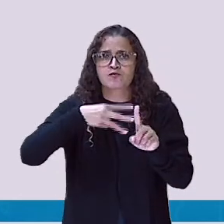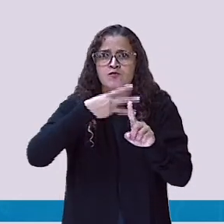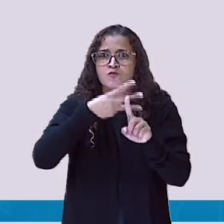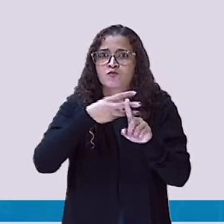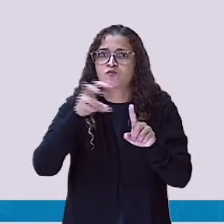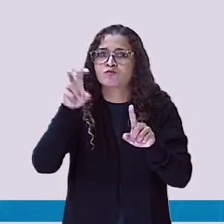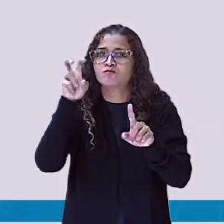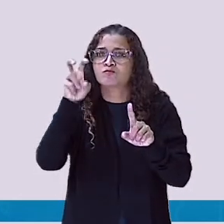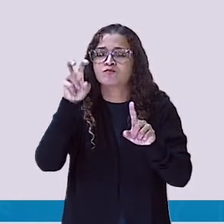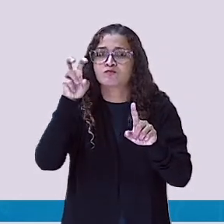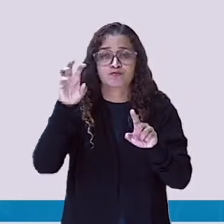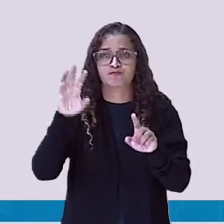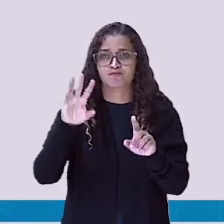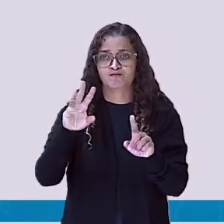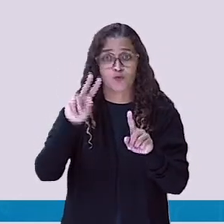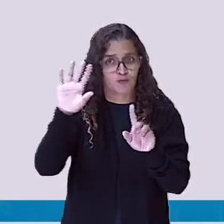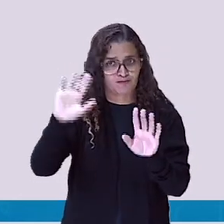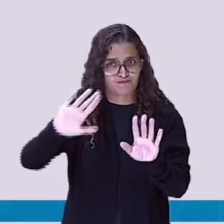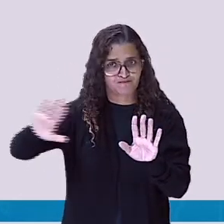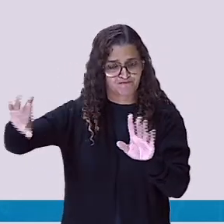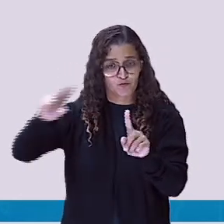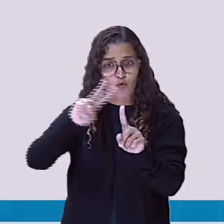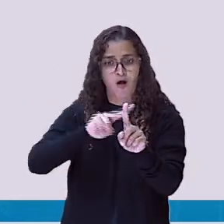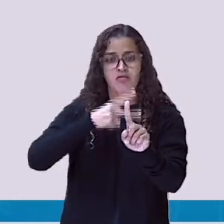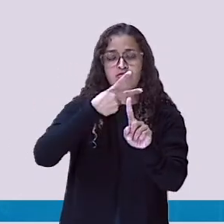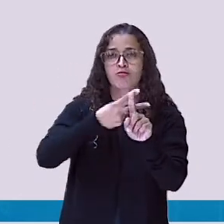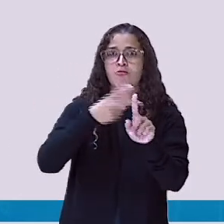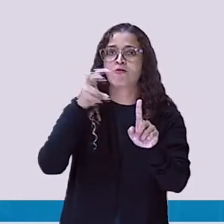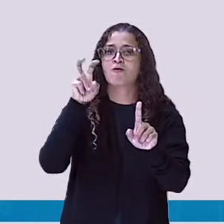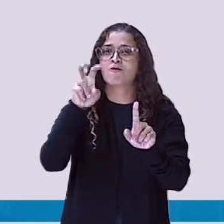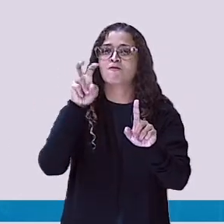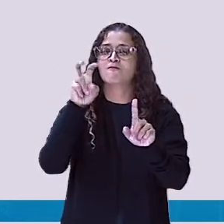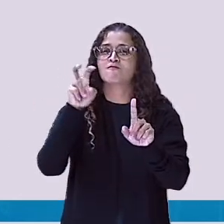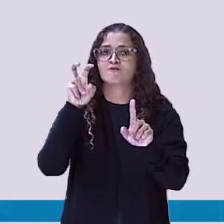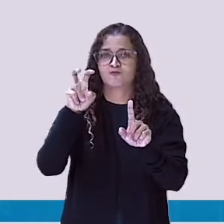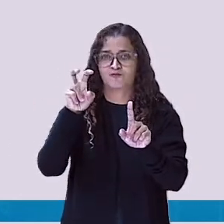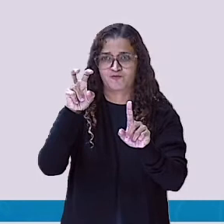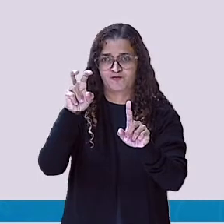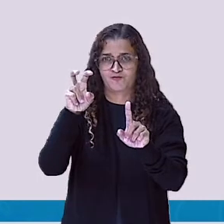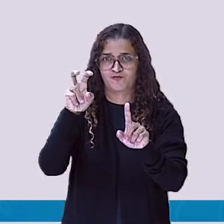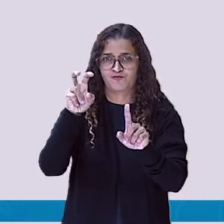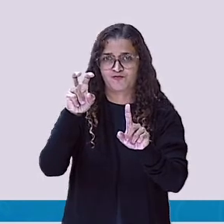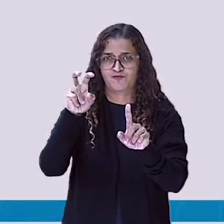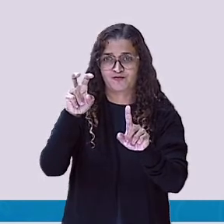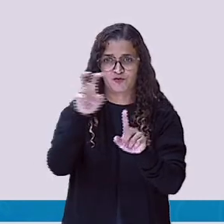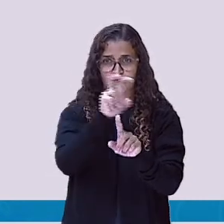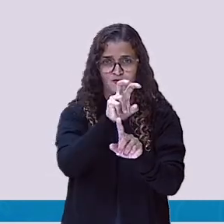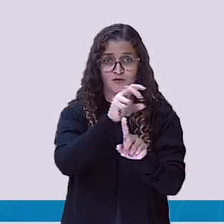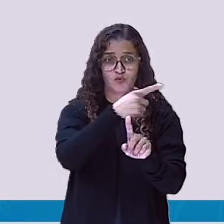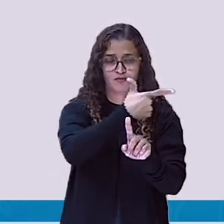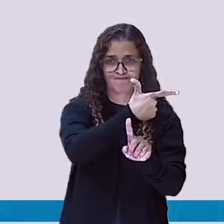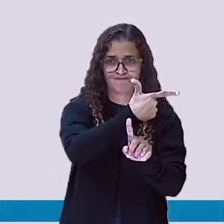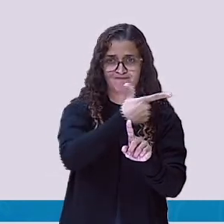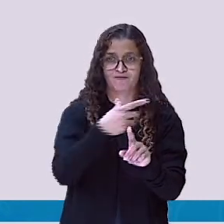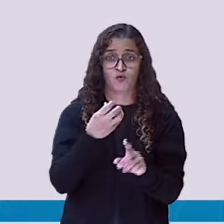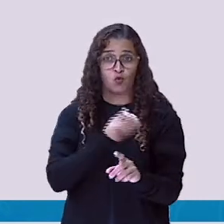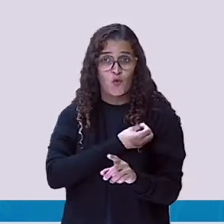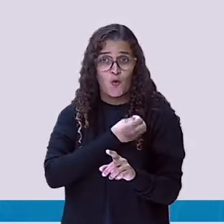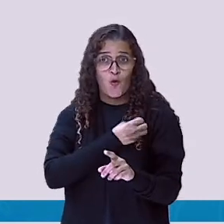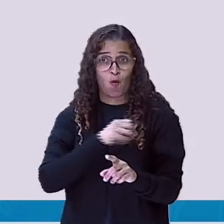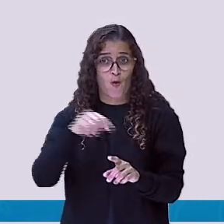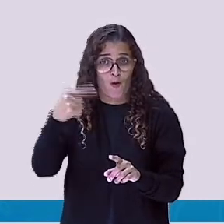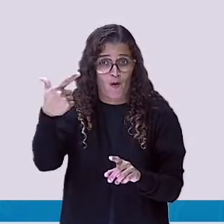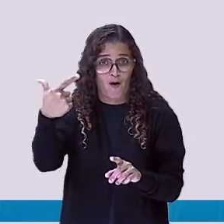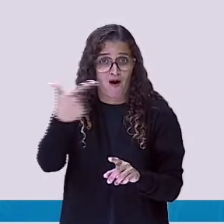é o dobro? 2 vezes. Então, dobro de 5. Não é 2 vezes